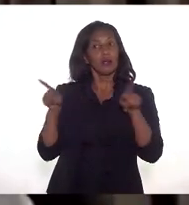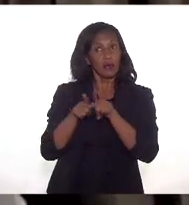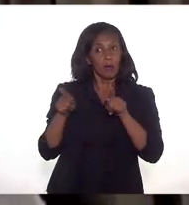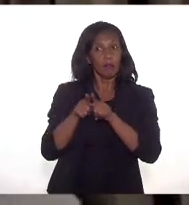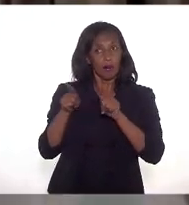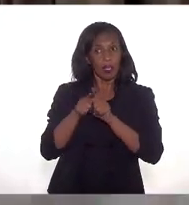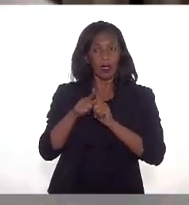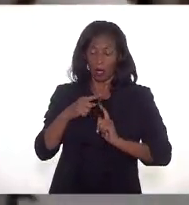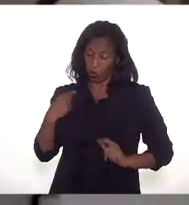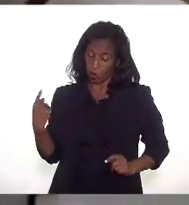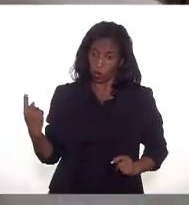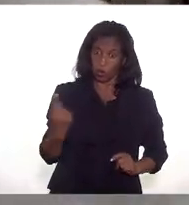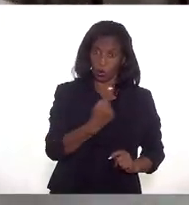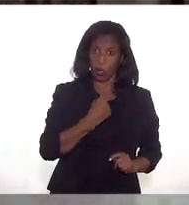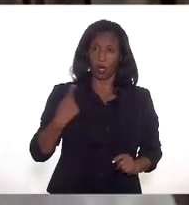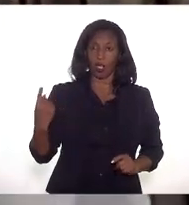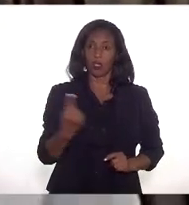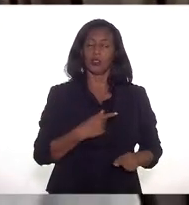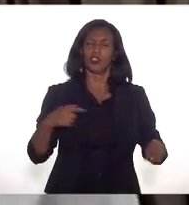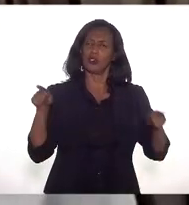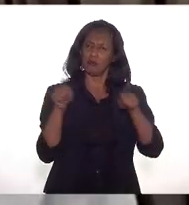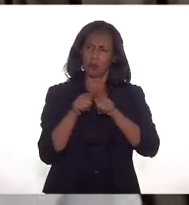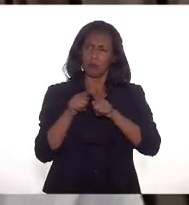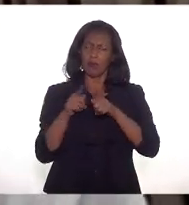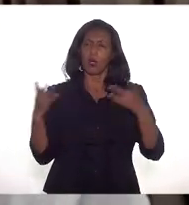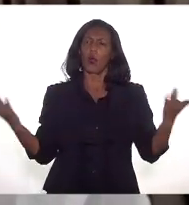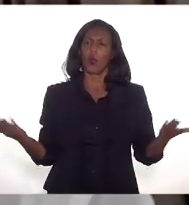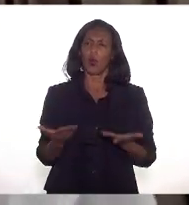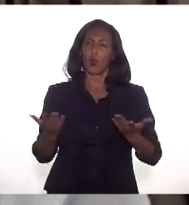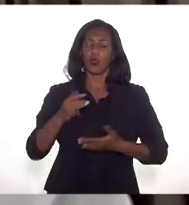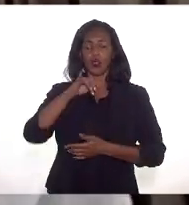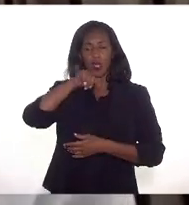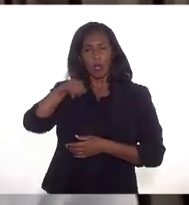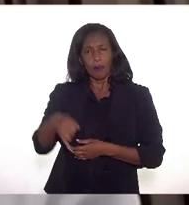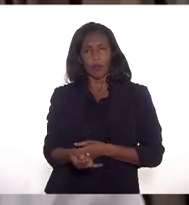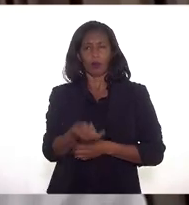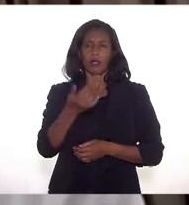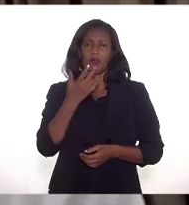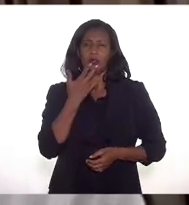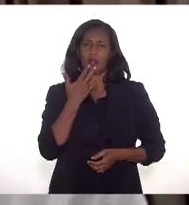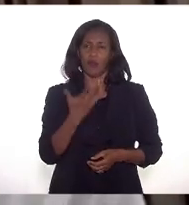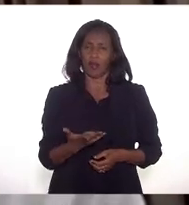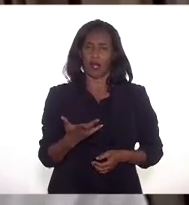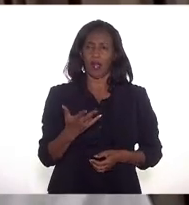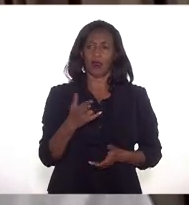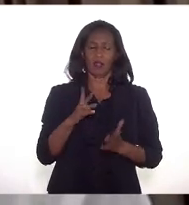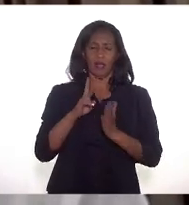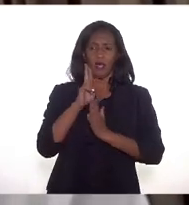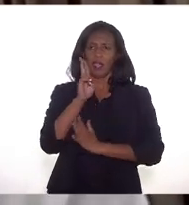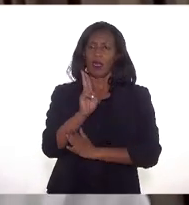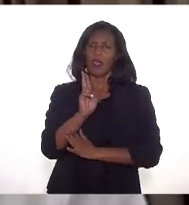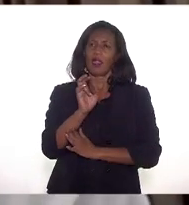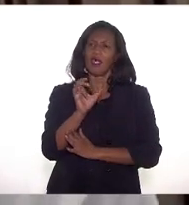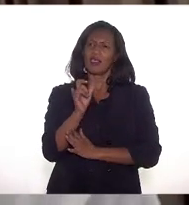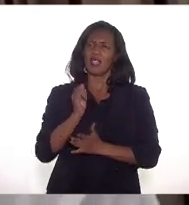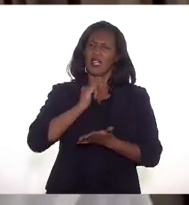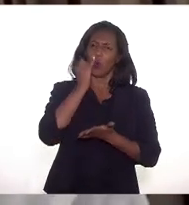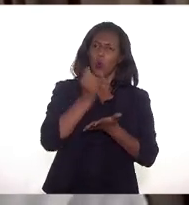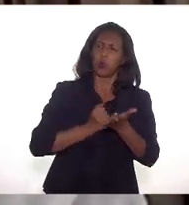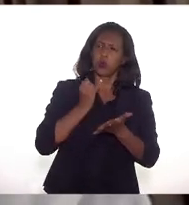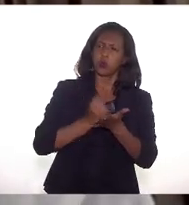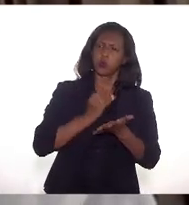preocupação que nós temos aqui hoje. É importante dizer que as receitas da SEDAI